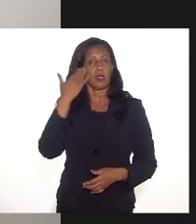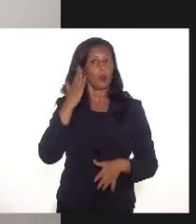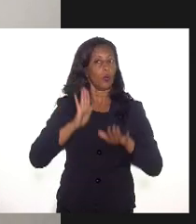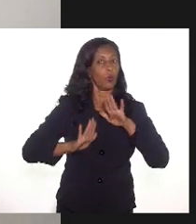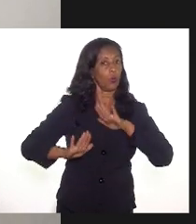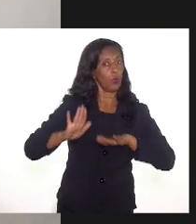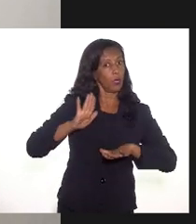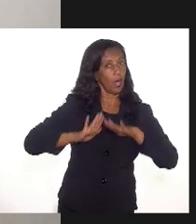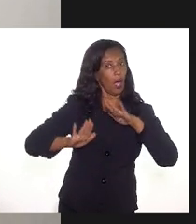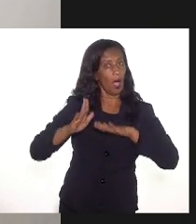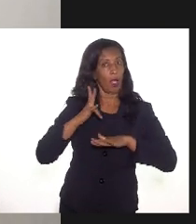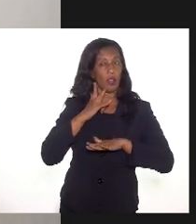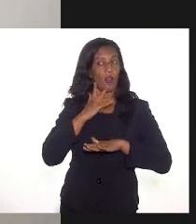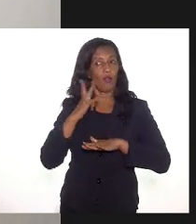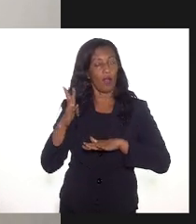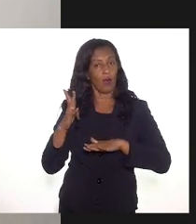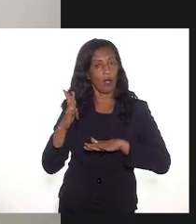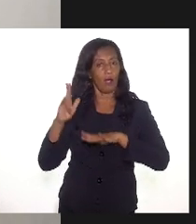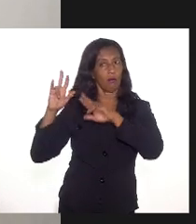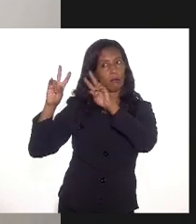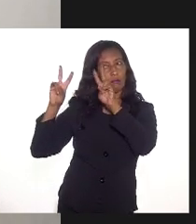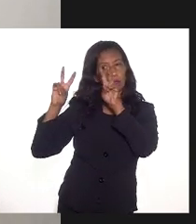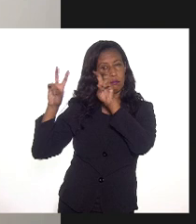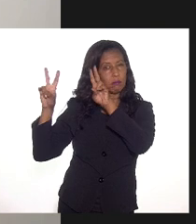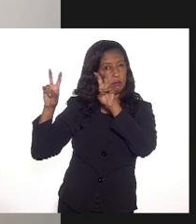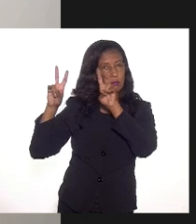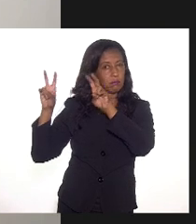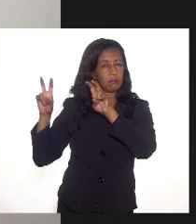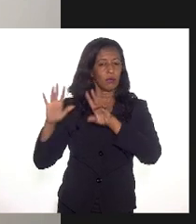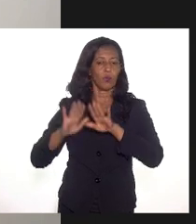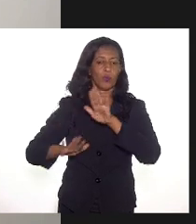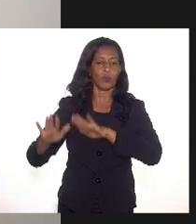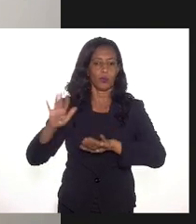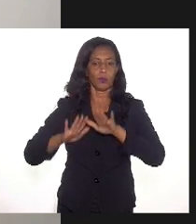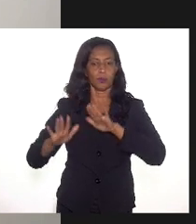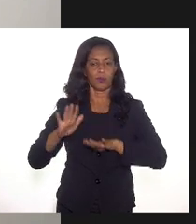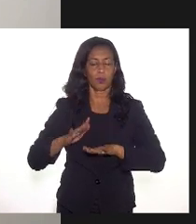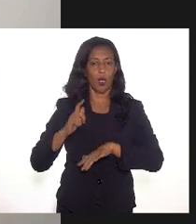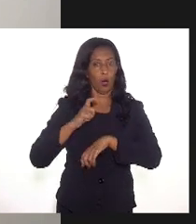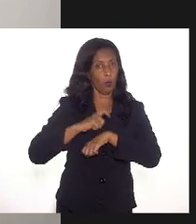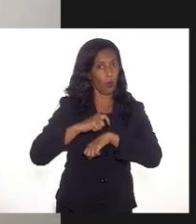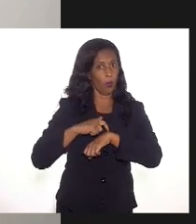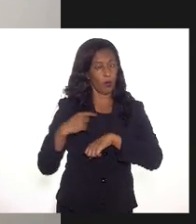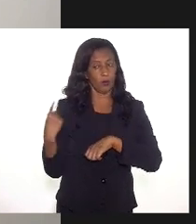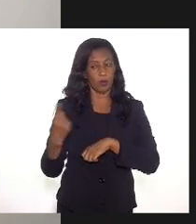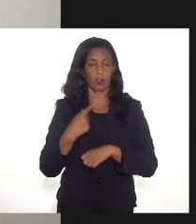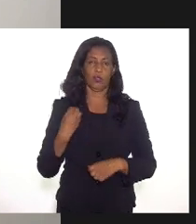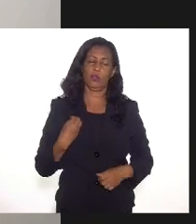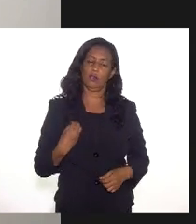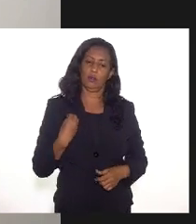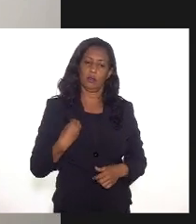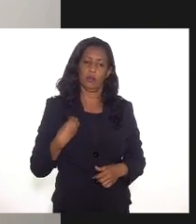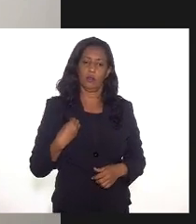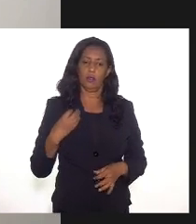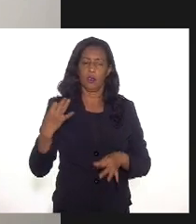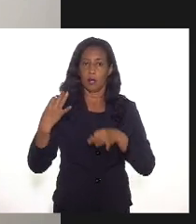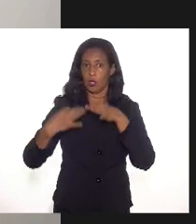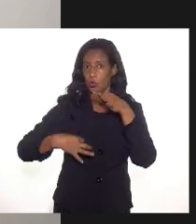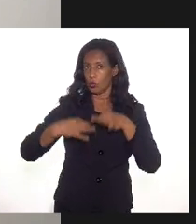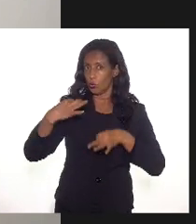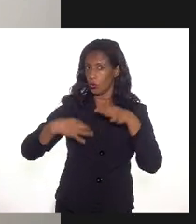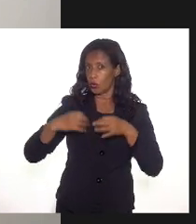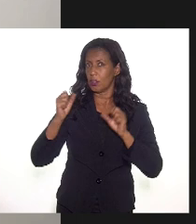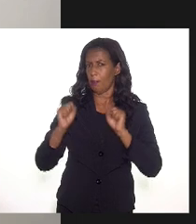de cuidado ao fazer determinadas assertivas com relação ao momento em a gente está vivendo, que a justiça possa